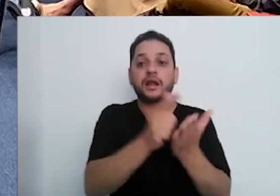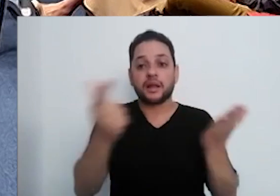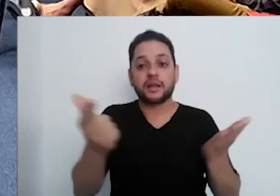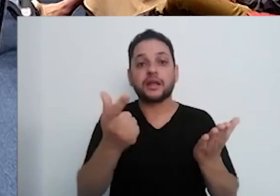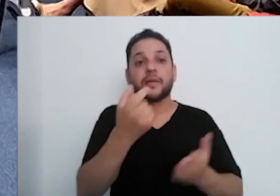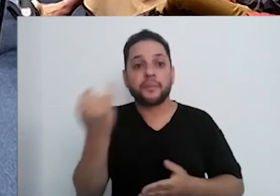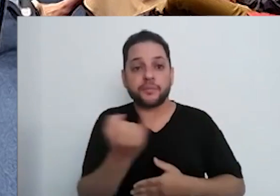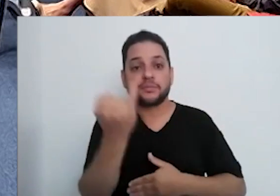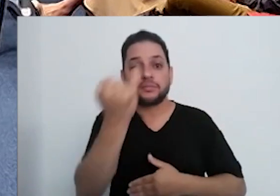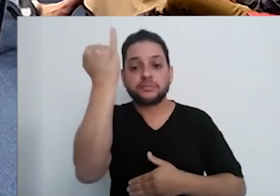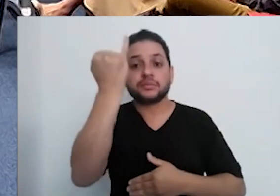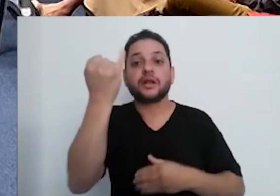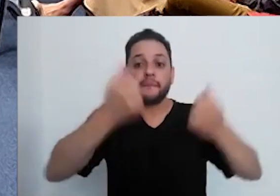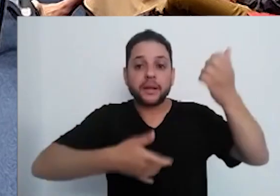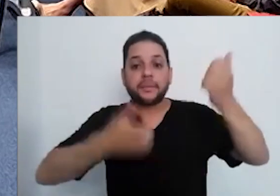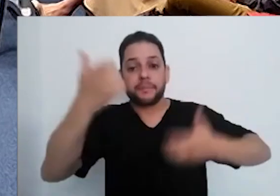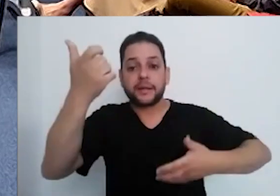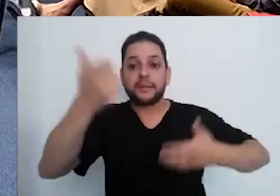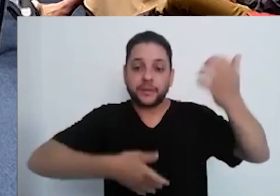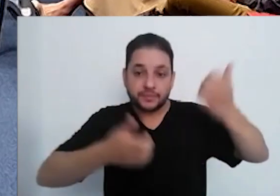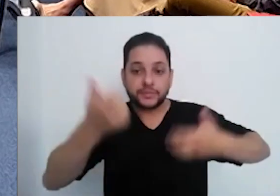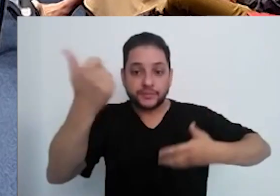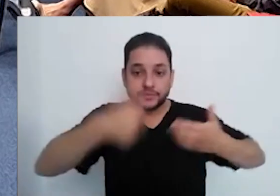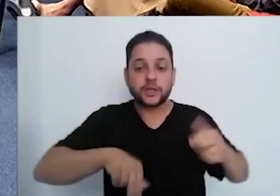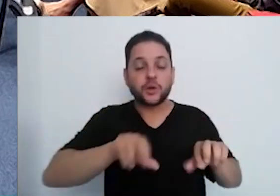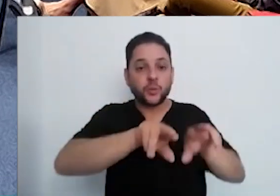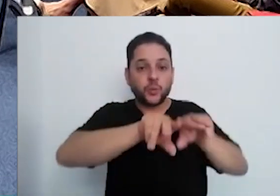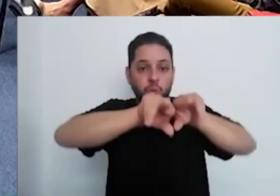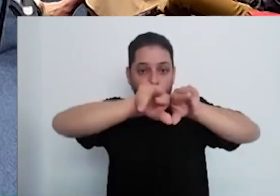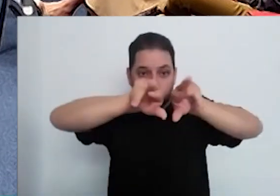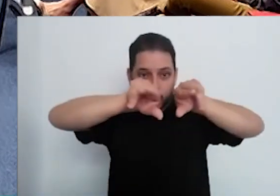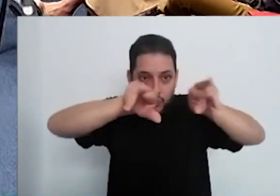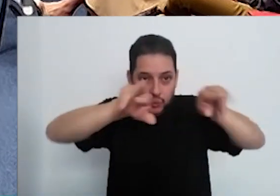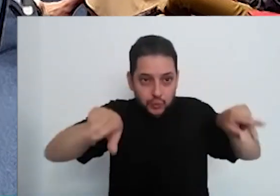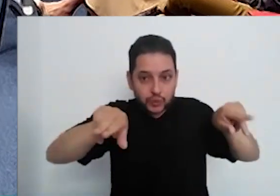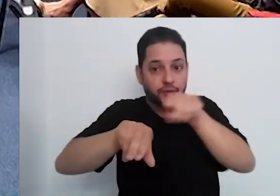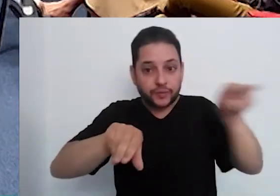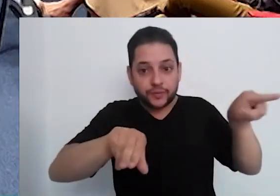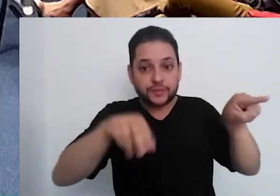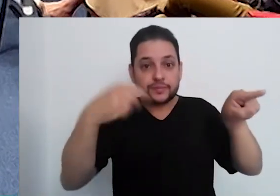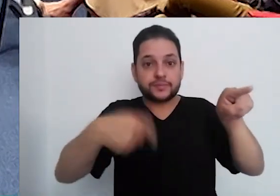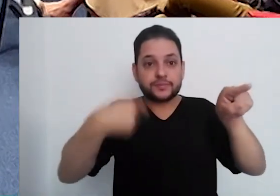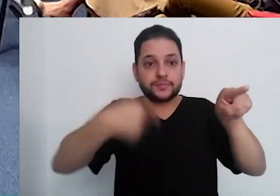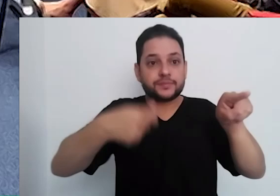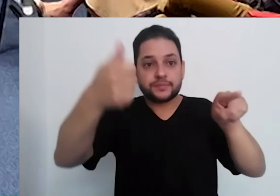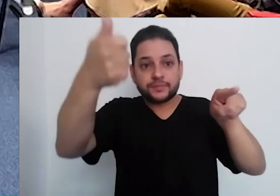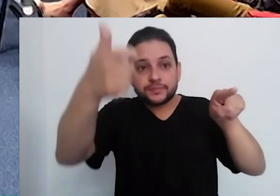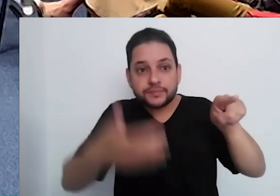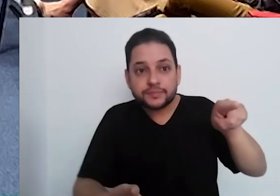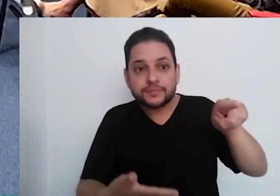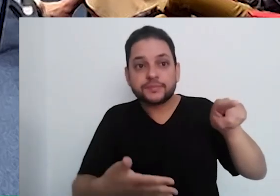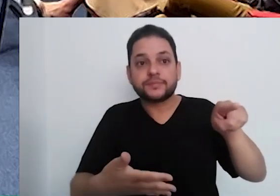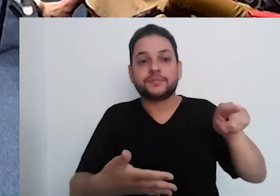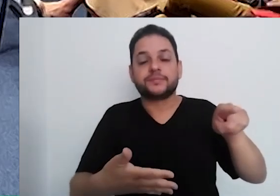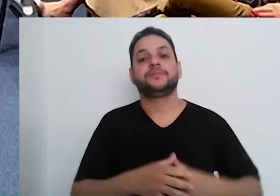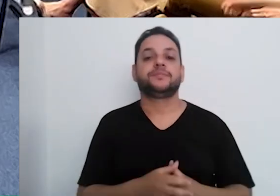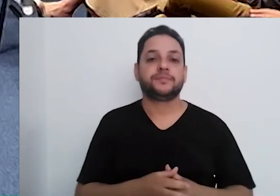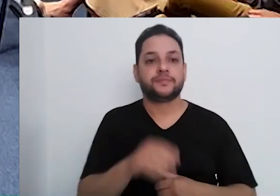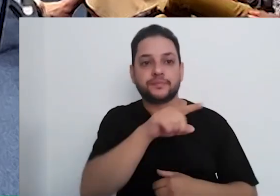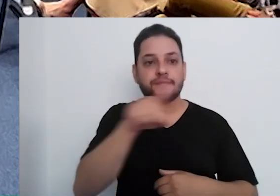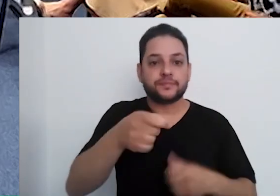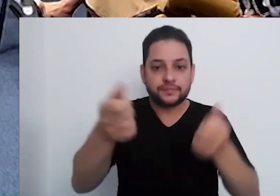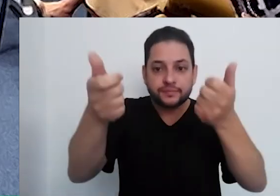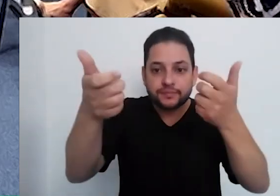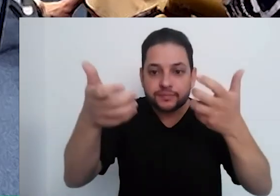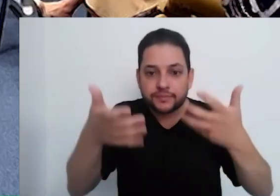explicar as coisas e aí para isso a gente depende de vocês que vocês expliquem pra gente em linguagem de gente tá em linguagem